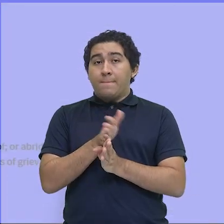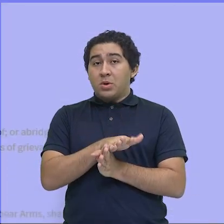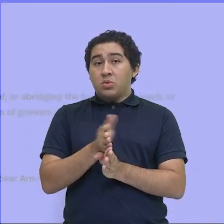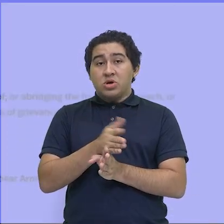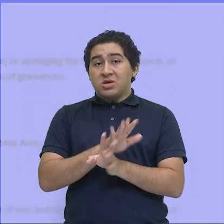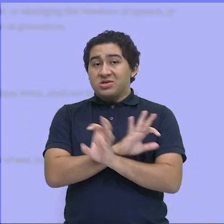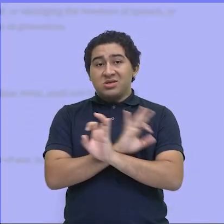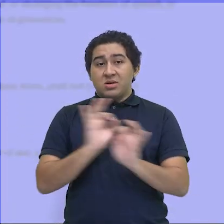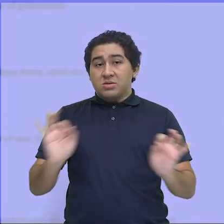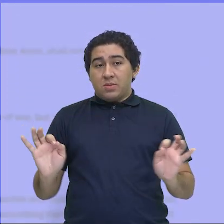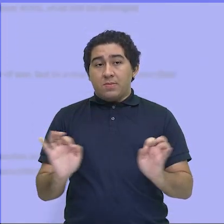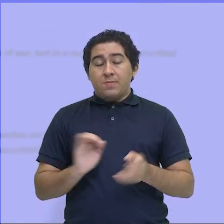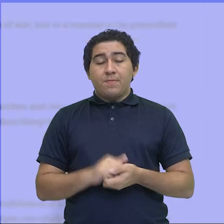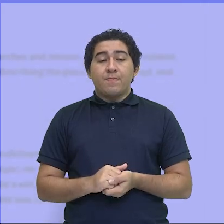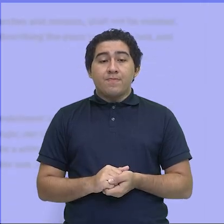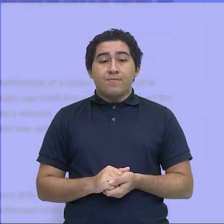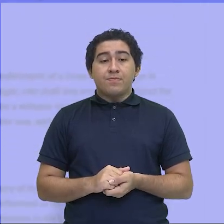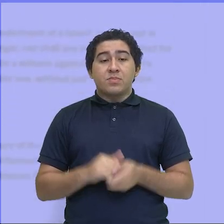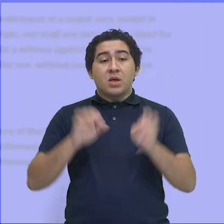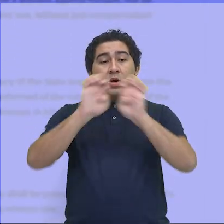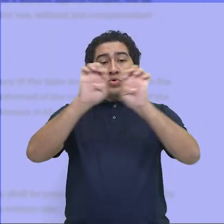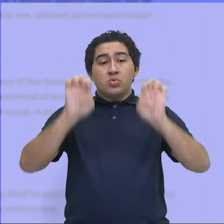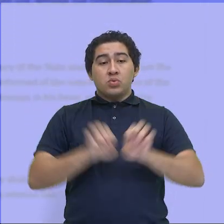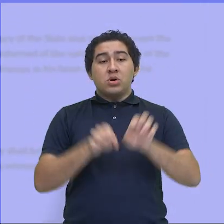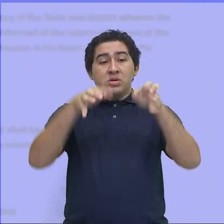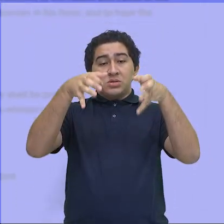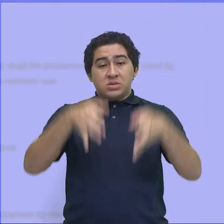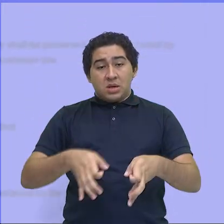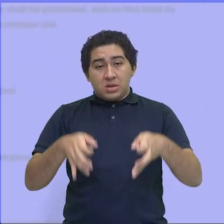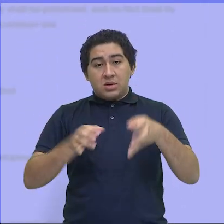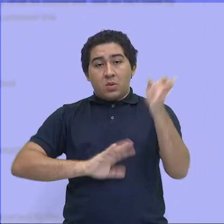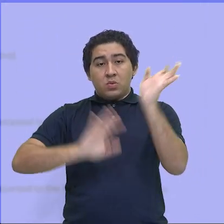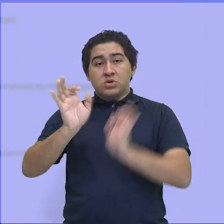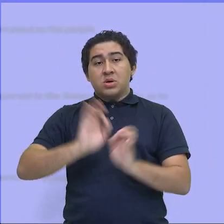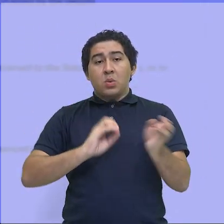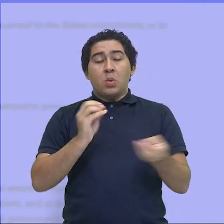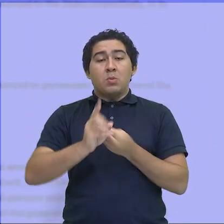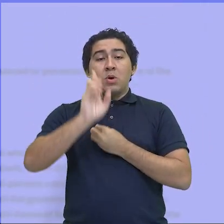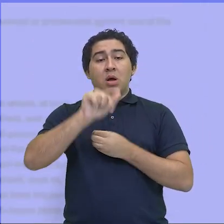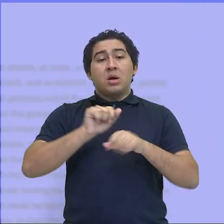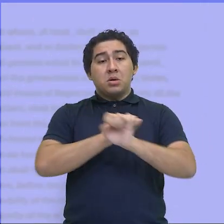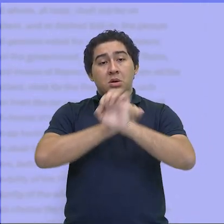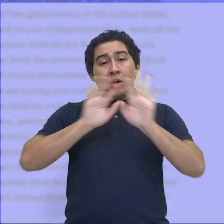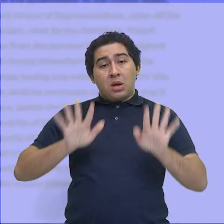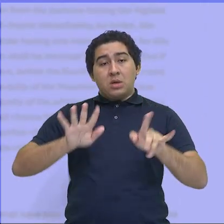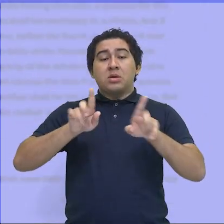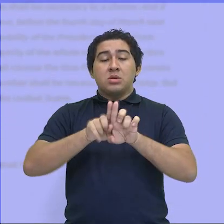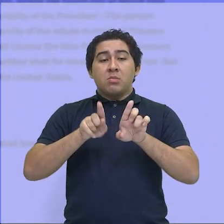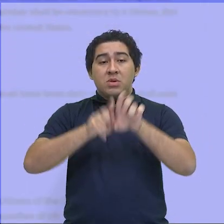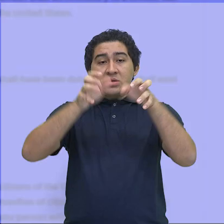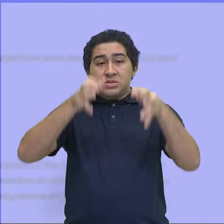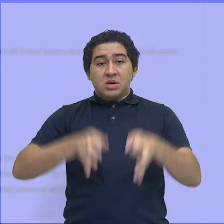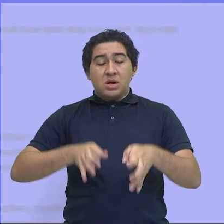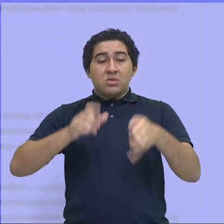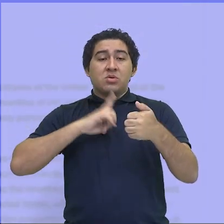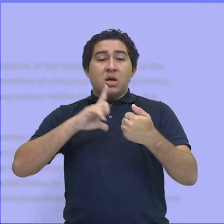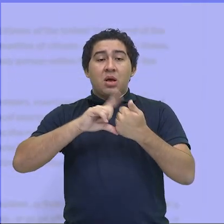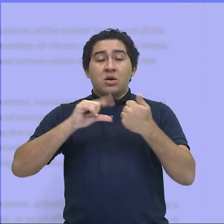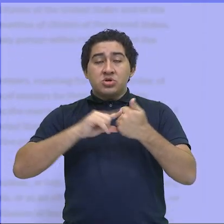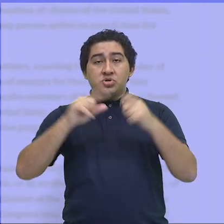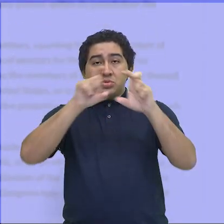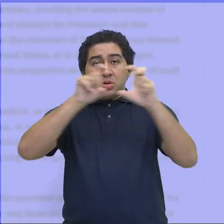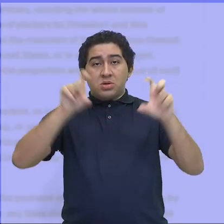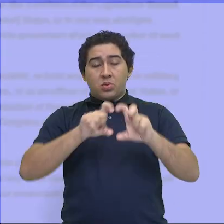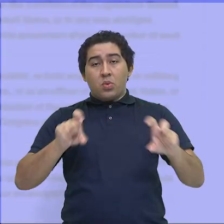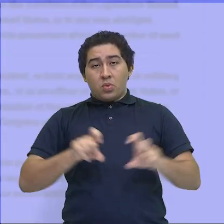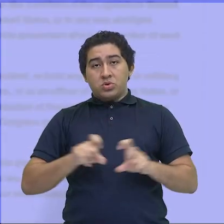ambiguidade, duplo sentido. Estrutura rígida são organizadas de maneira clara, com preâmbulos,